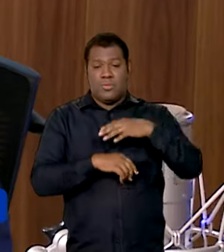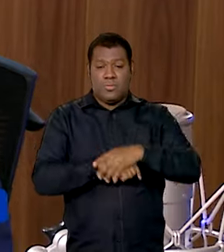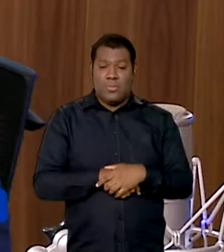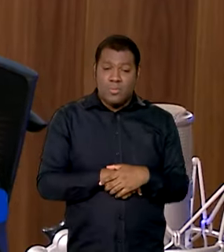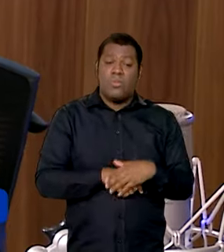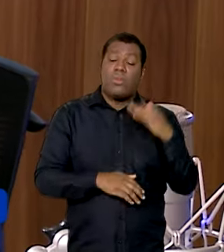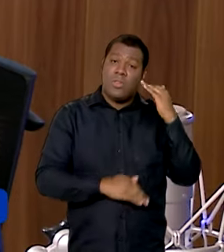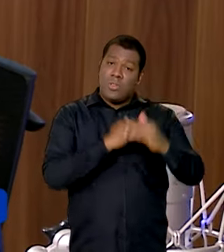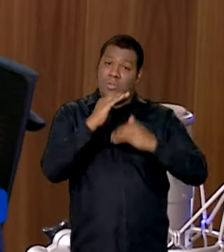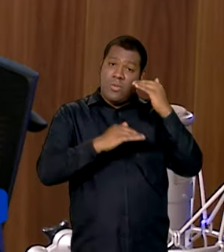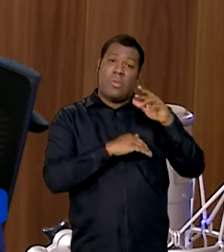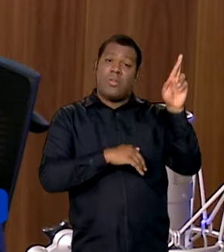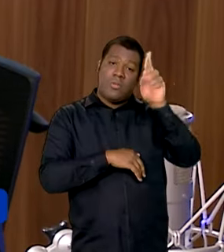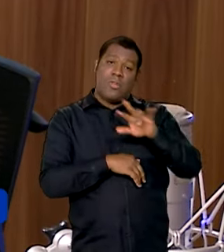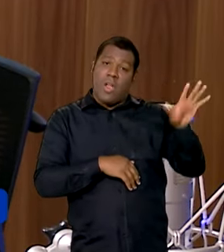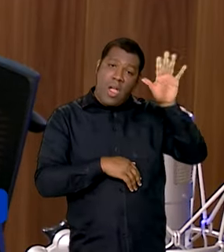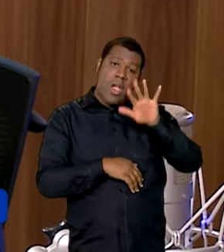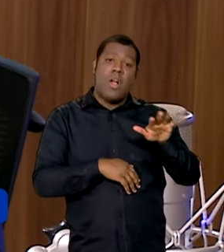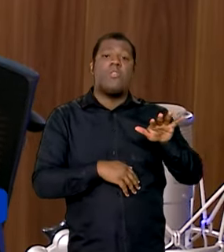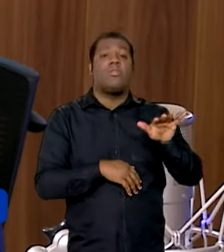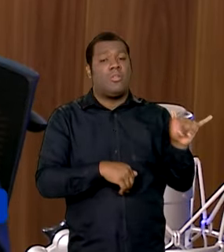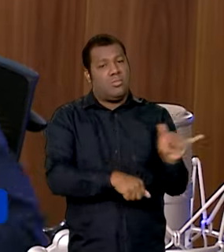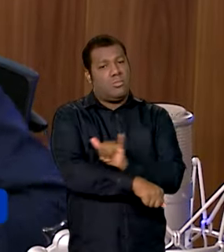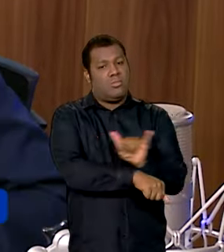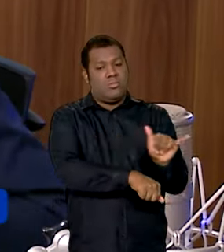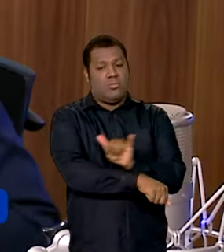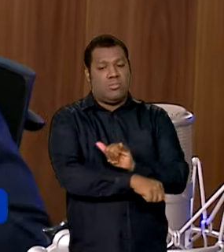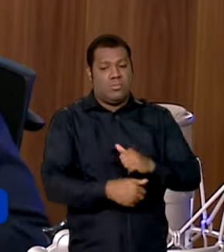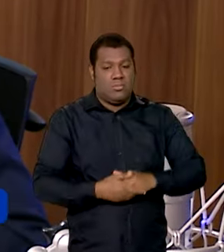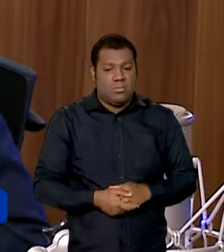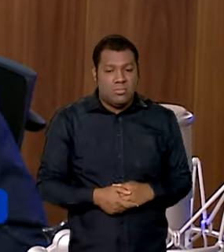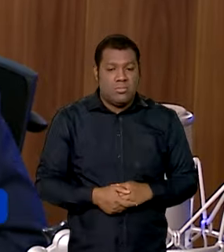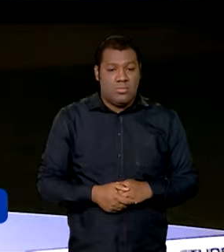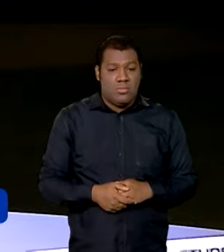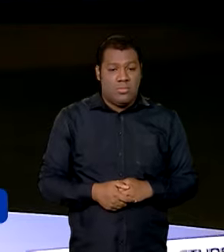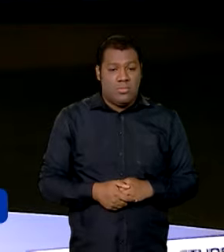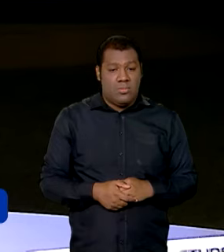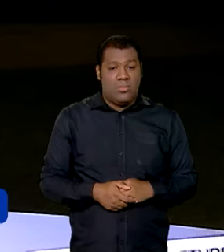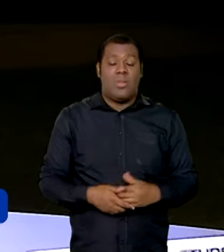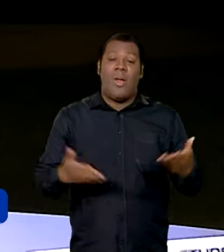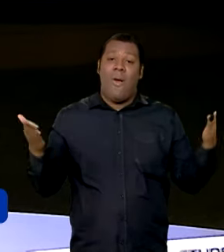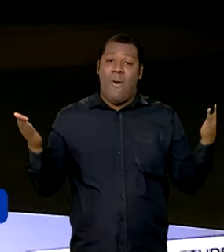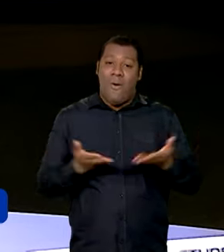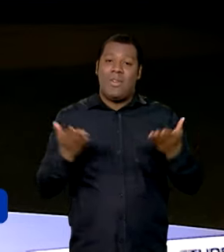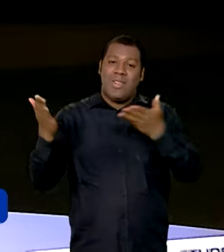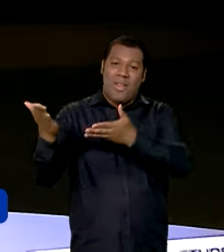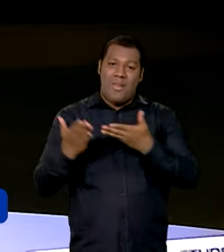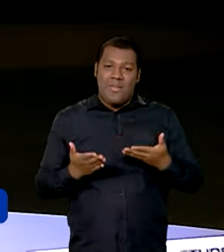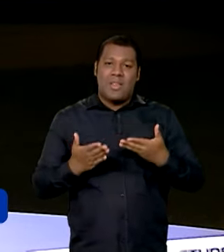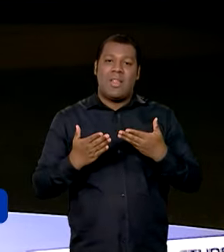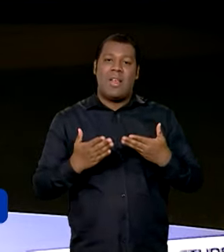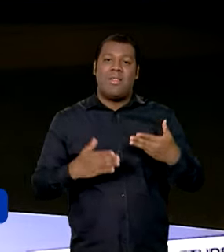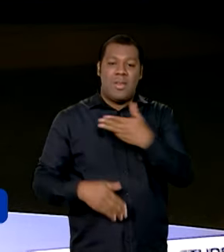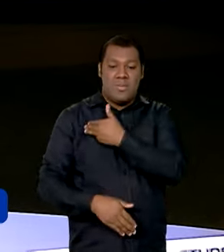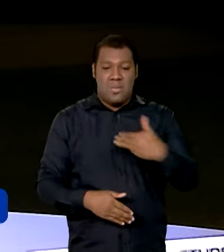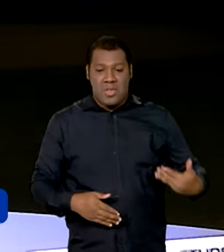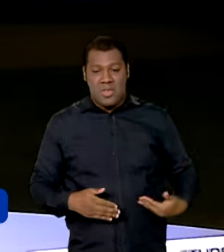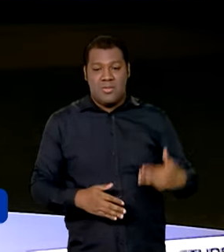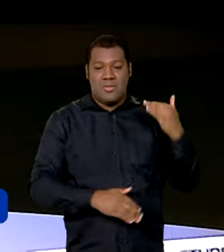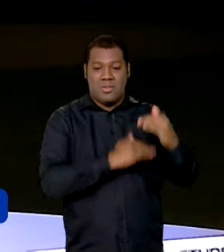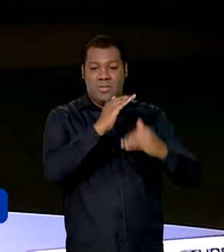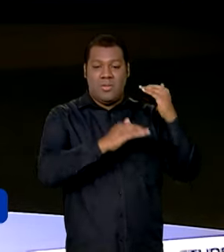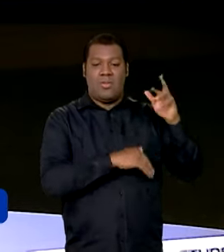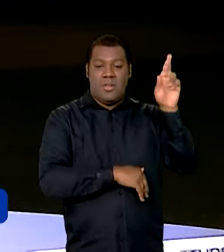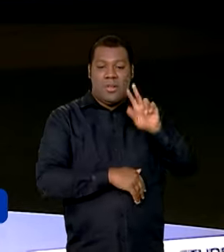Regional orientada pelo presidente Lula Bom dia Ministro conversa hoje com o ministro da integração e desenvolvimento